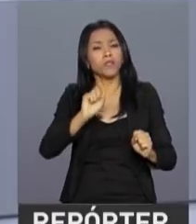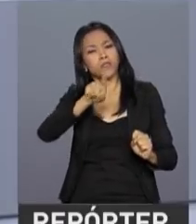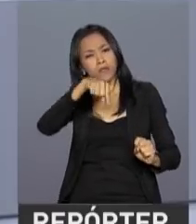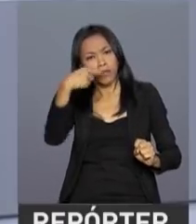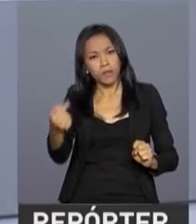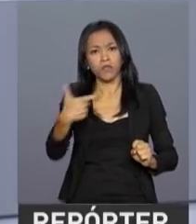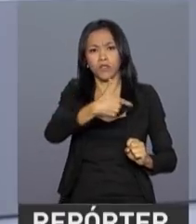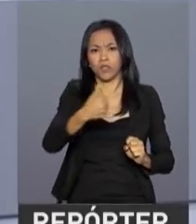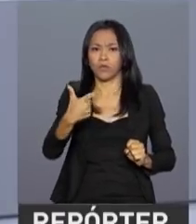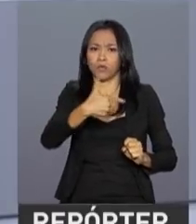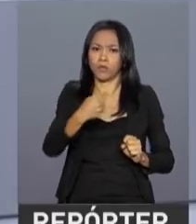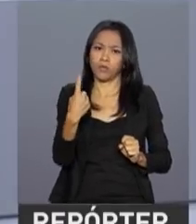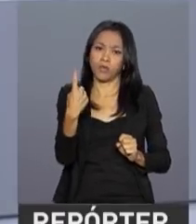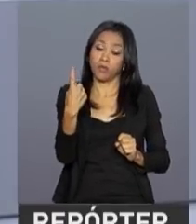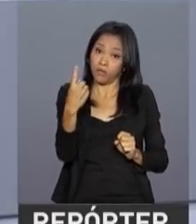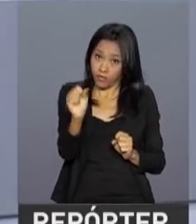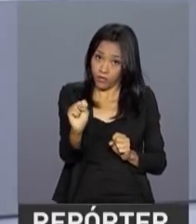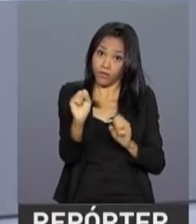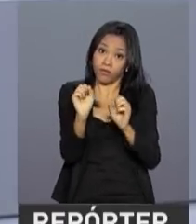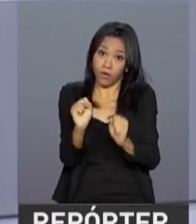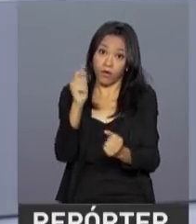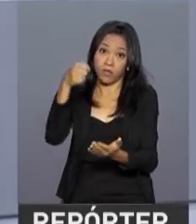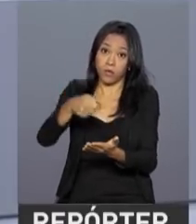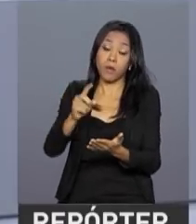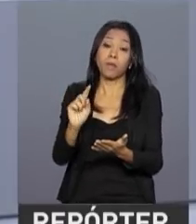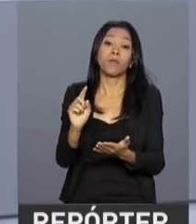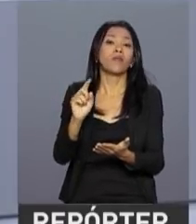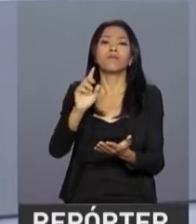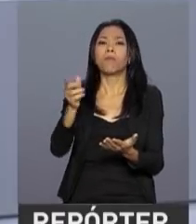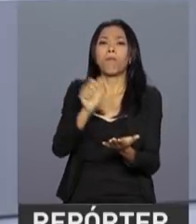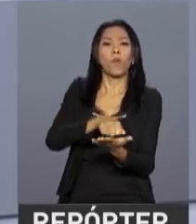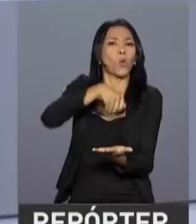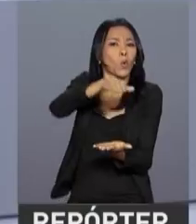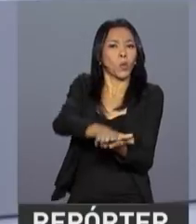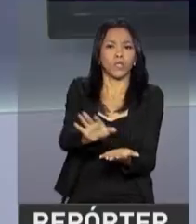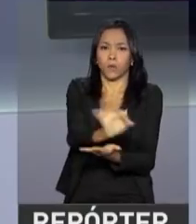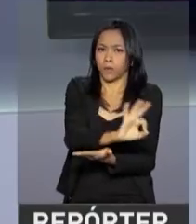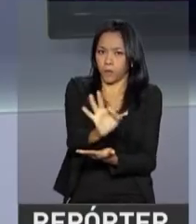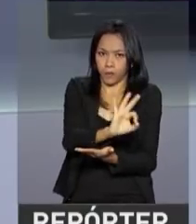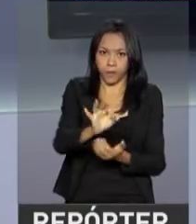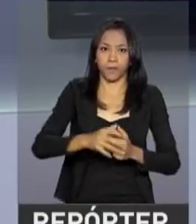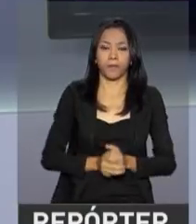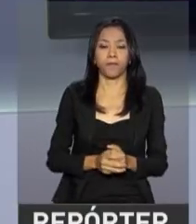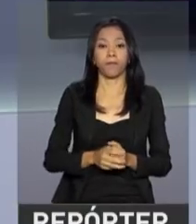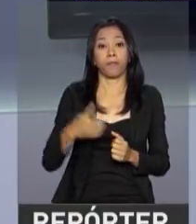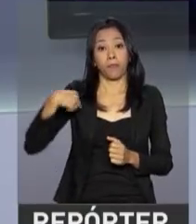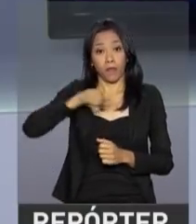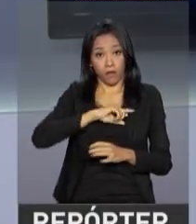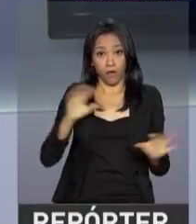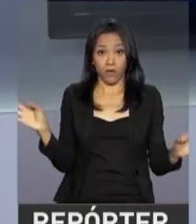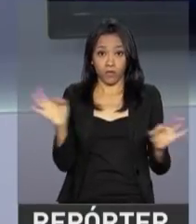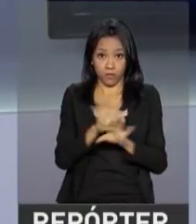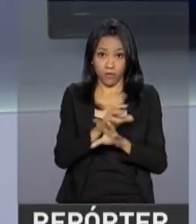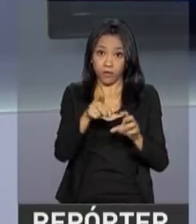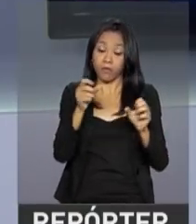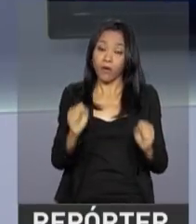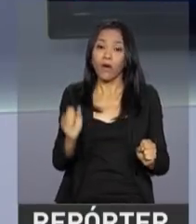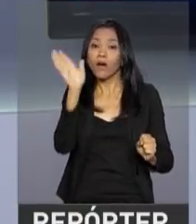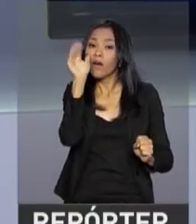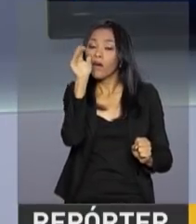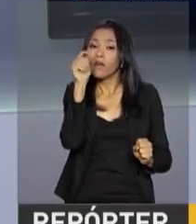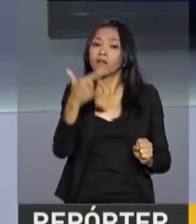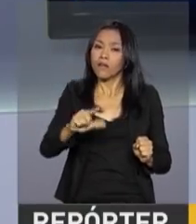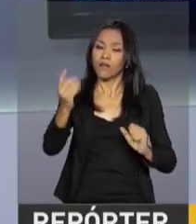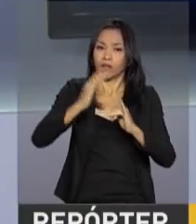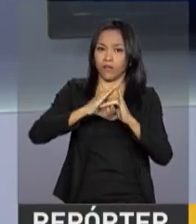útil após o feriado de 1º de janeiro sem incidência de multa por atraso nós ficamos por aqui você pode rever essa porta